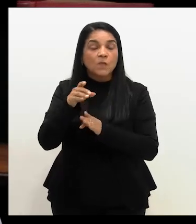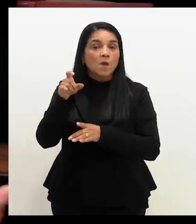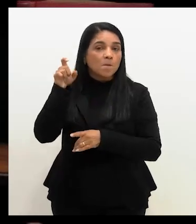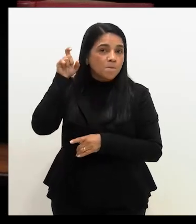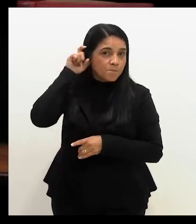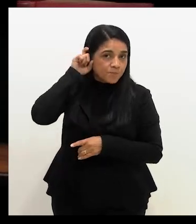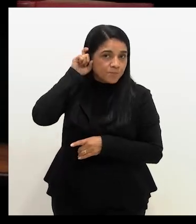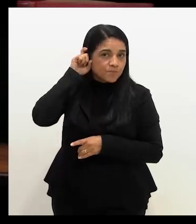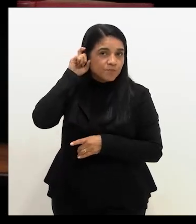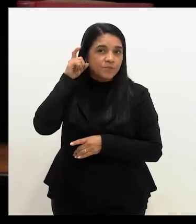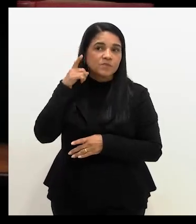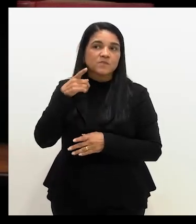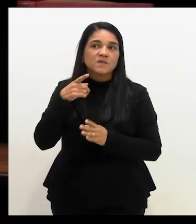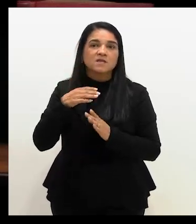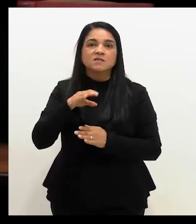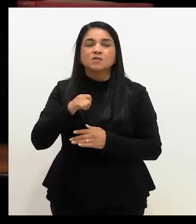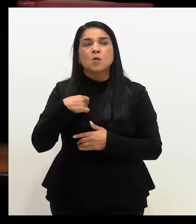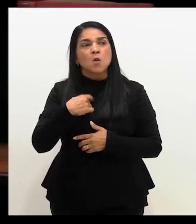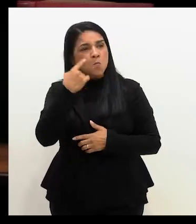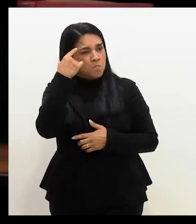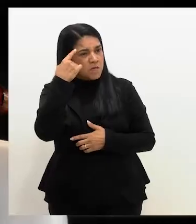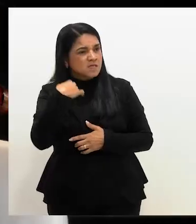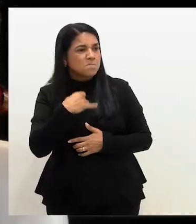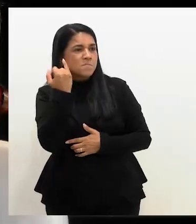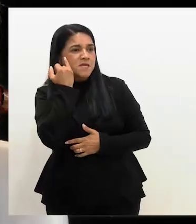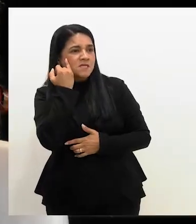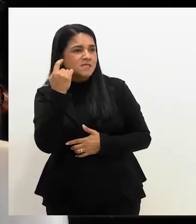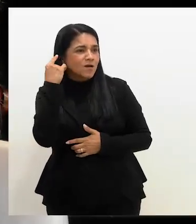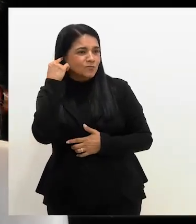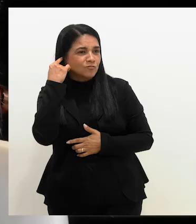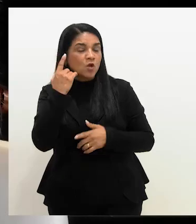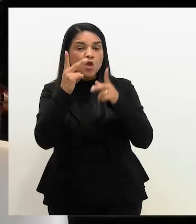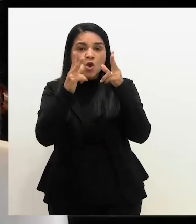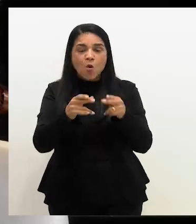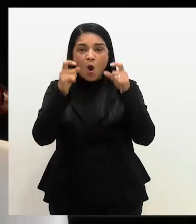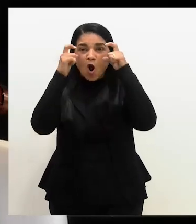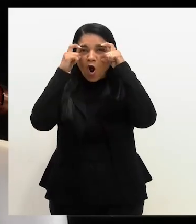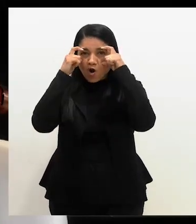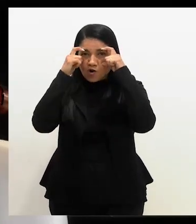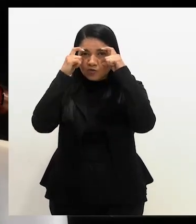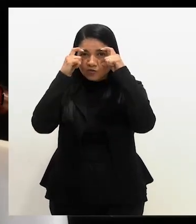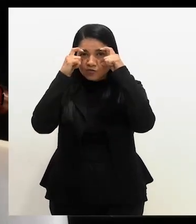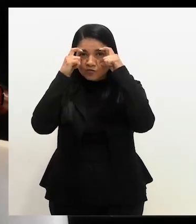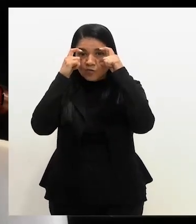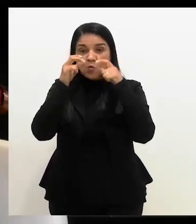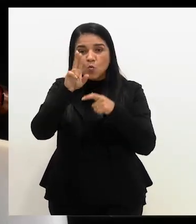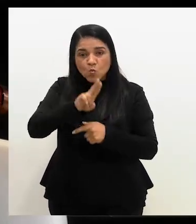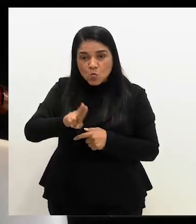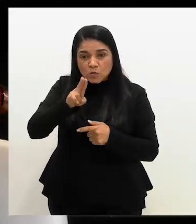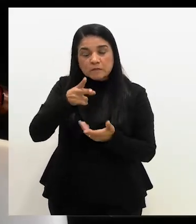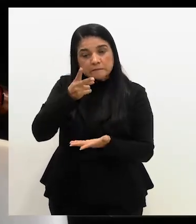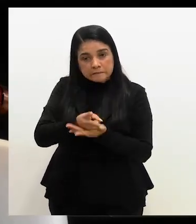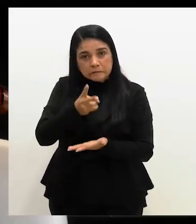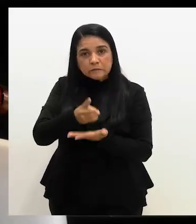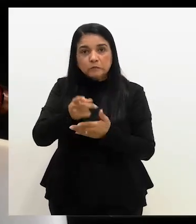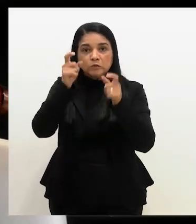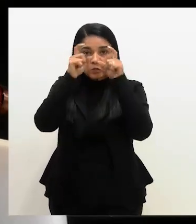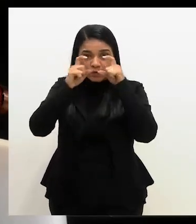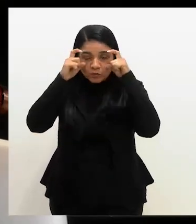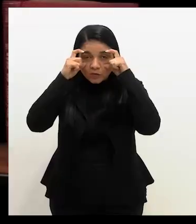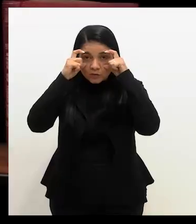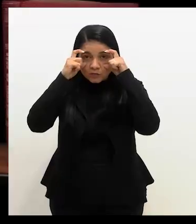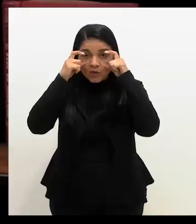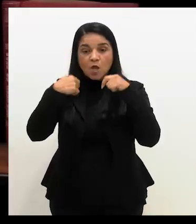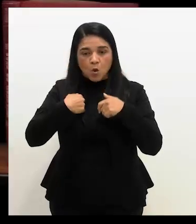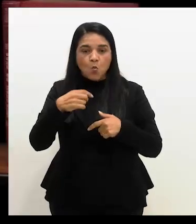mais precoce possível. Eu achei que o ouvido ficasse preguiçoso. Não. Que nem óculos. Quanto mais você usa, mais você